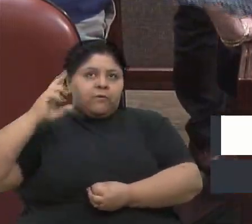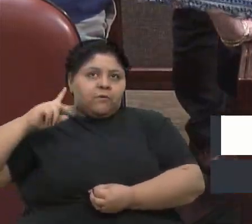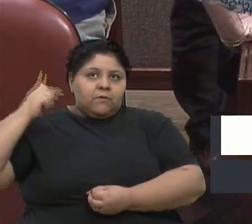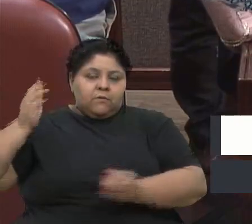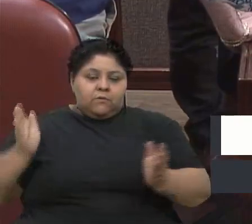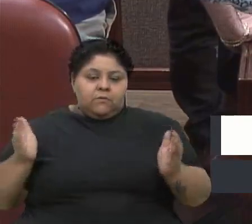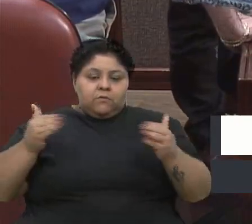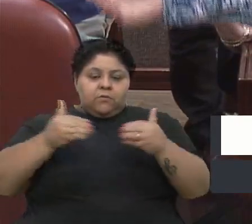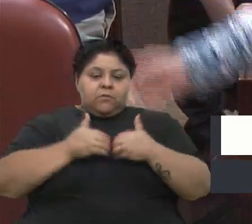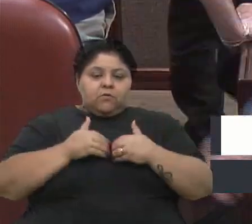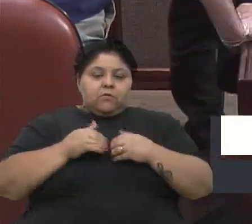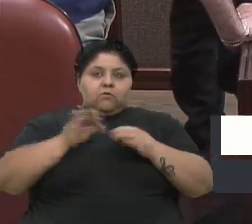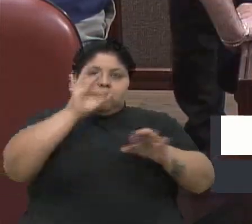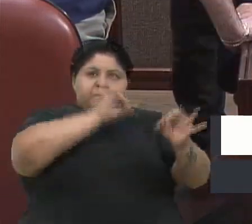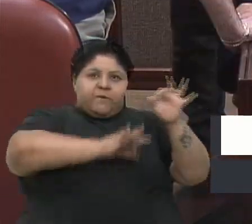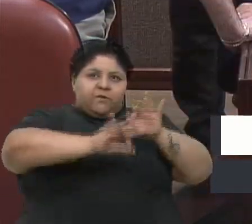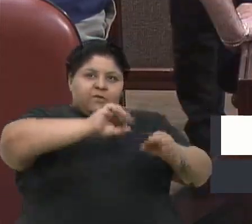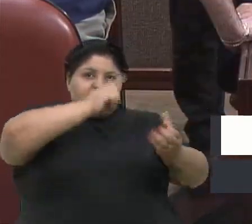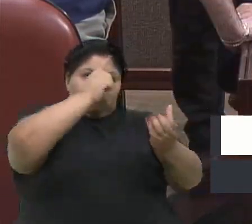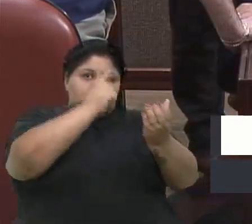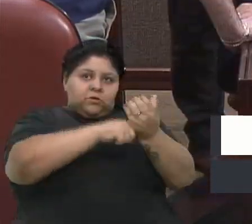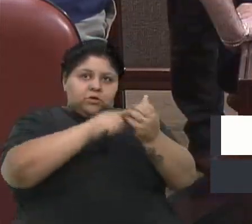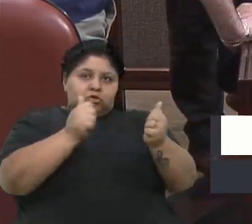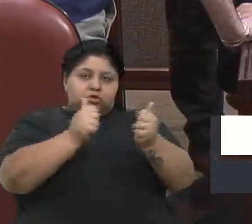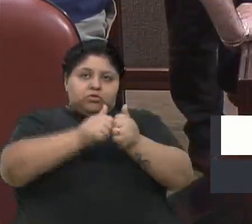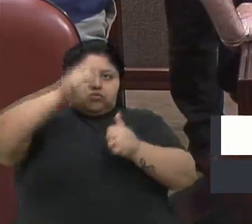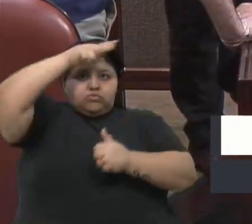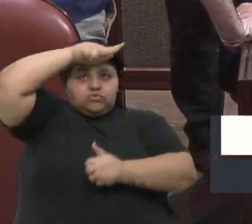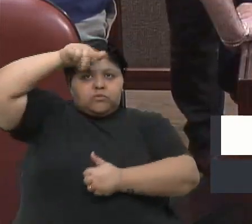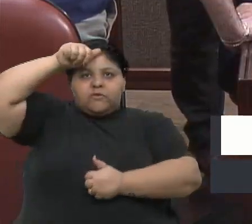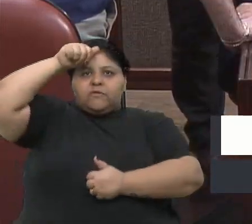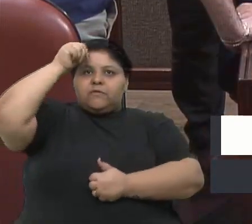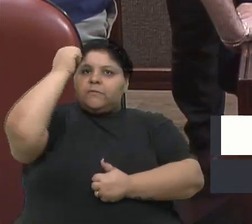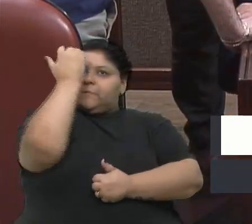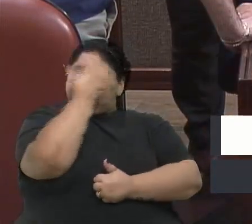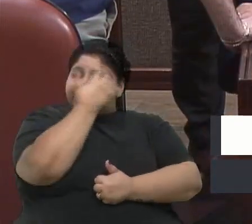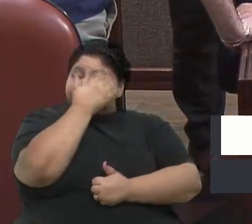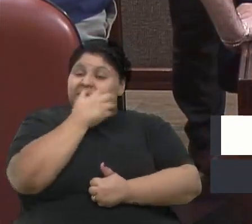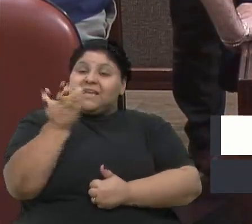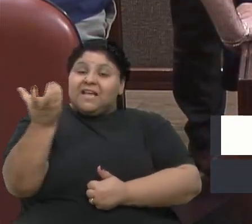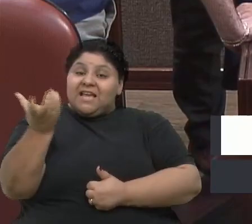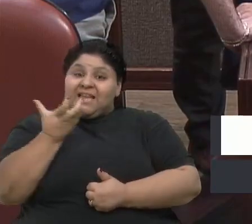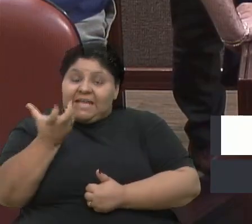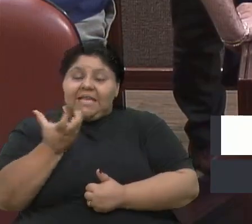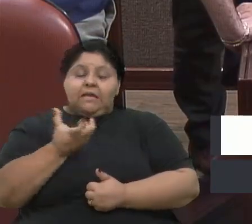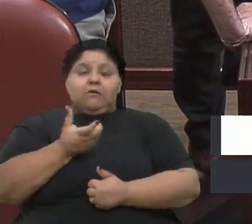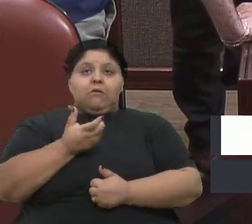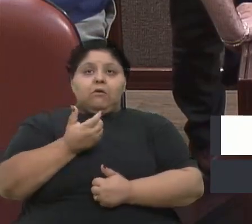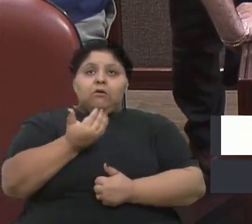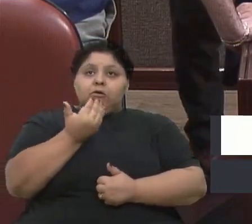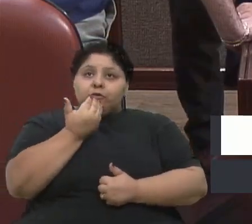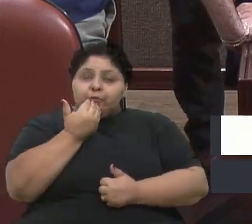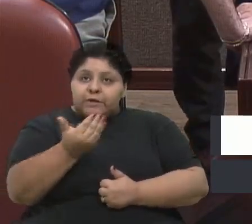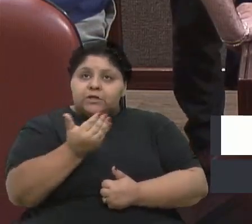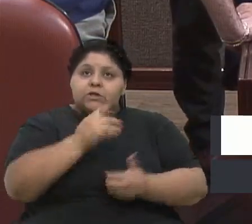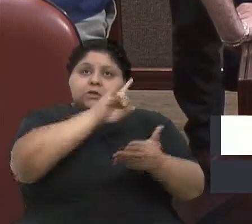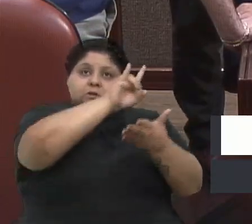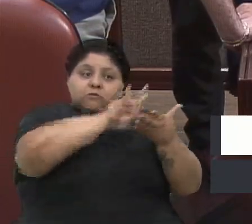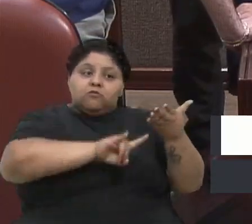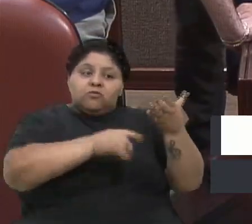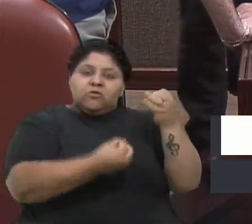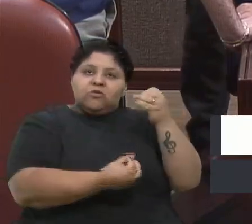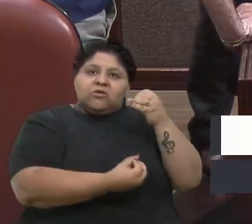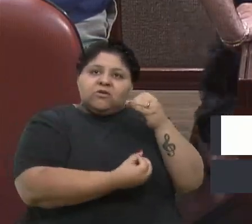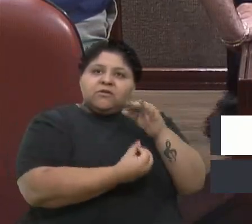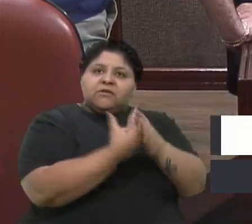mediar uma agenda com o nosso prefeito Adiló, porque eles queriam, eles pediam e reivindicavam, com aquele abaixo-assinado, a criação de